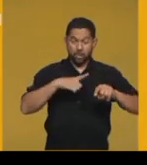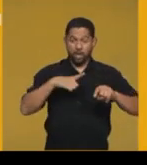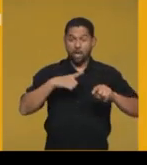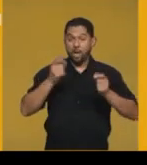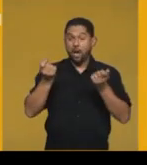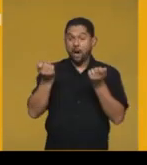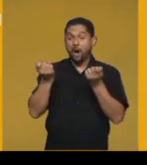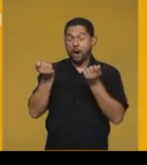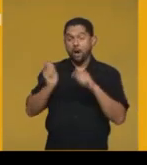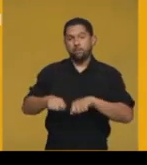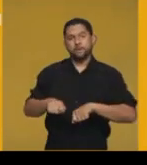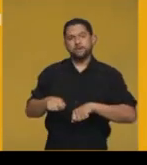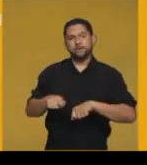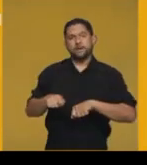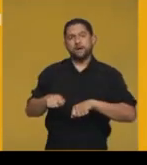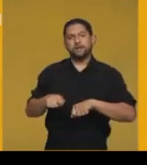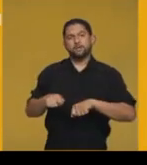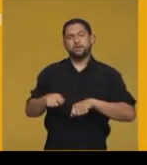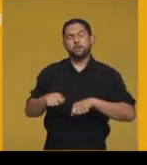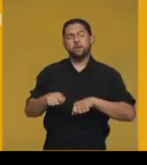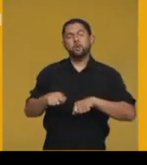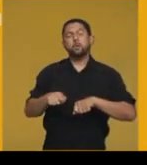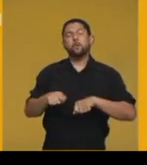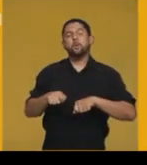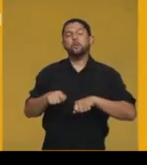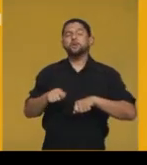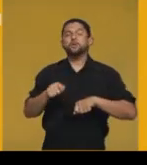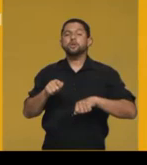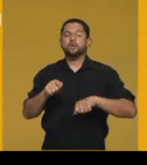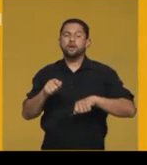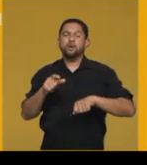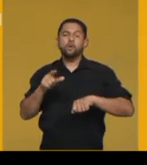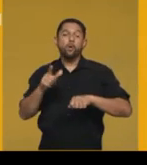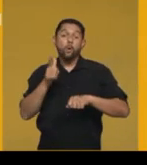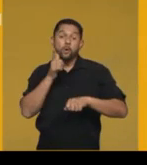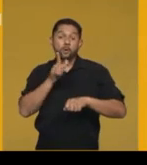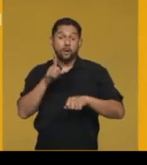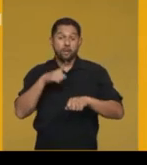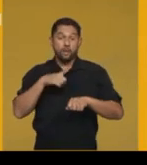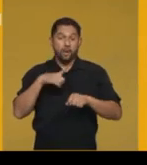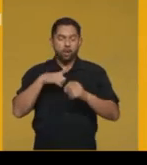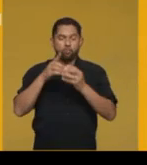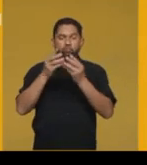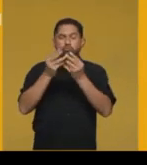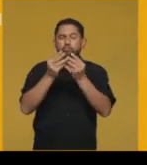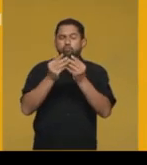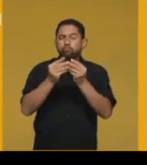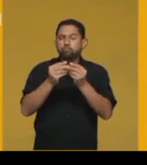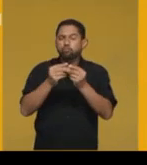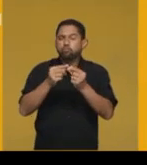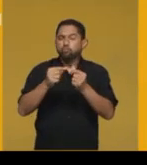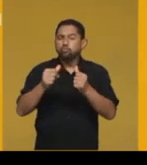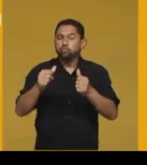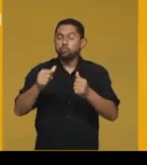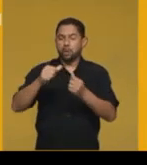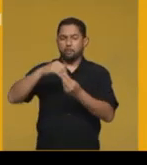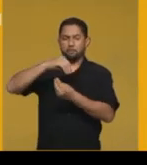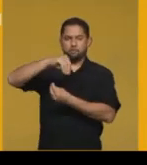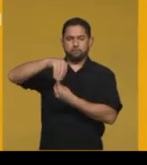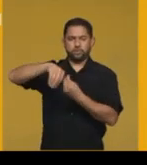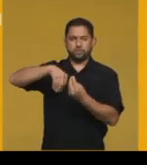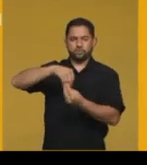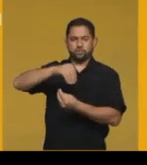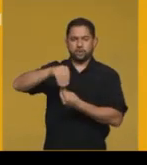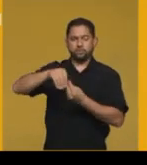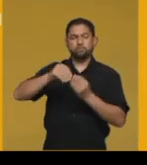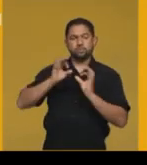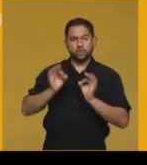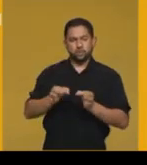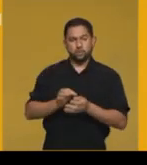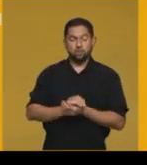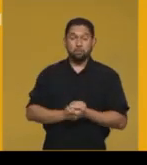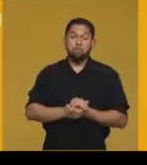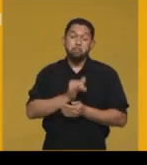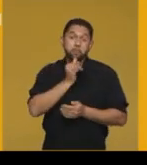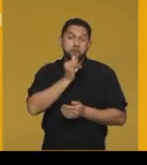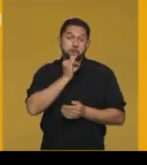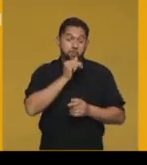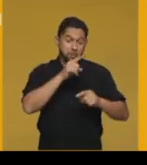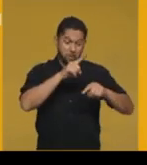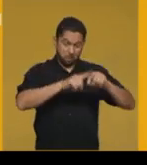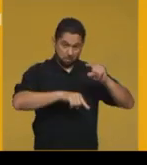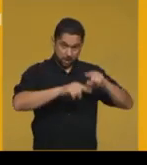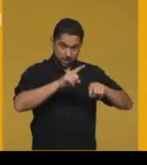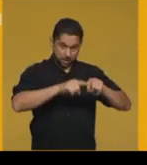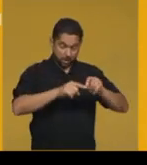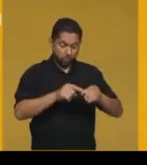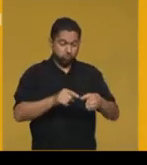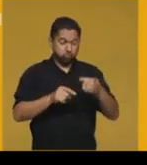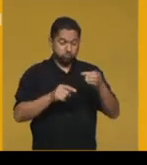da capacidade que uma substância tem de ser dissolvida em outra. Então, eu tenho o meu soluto